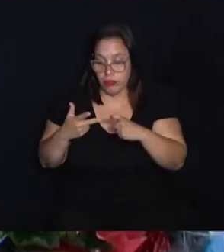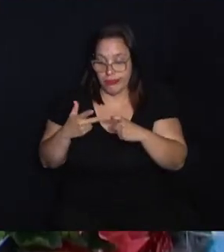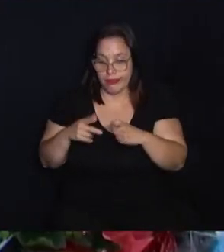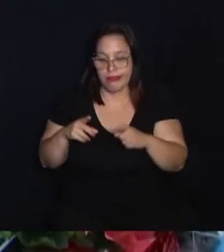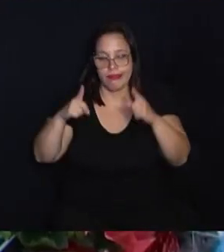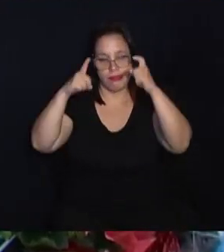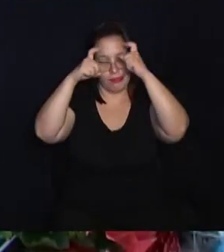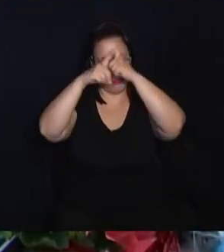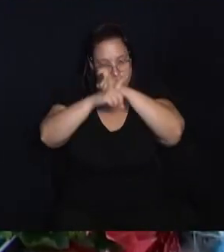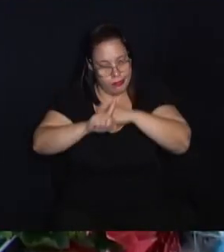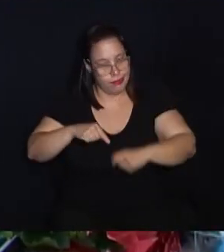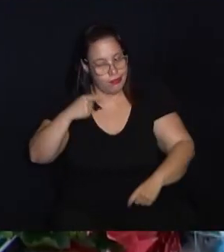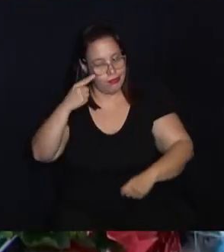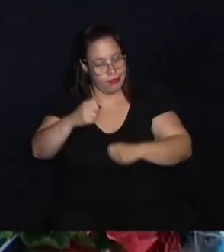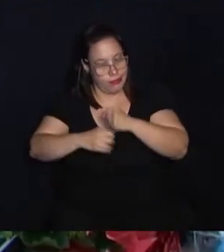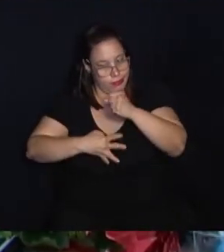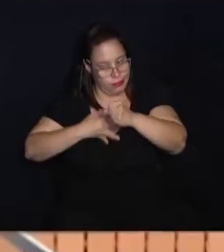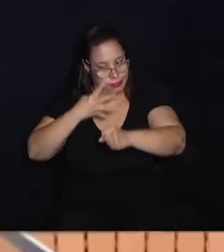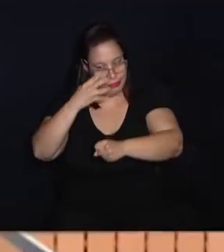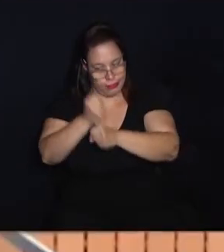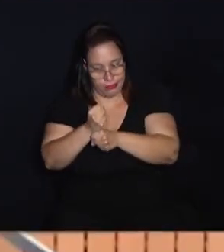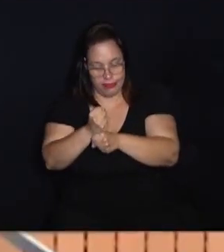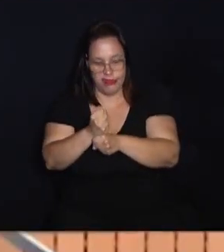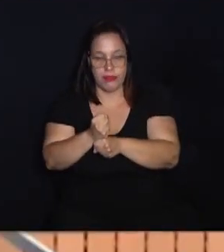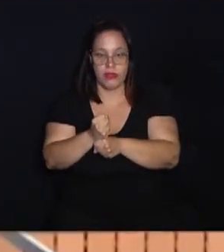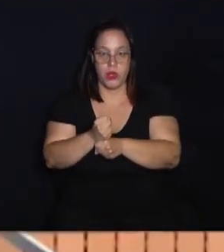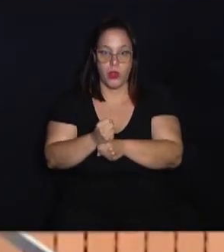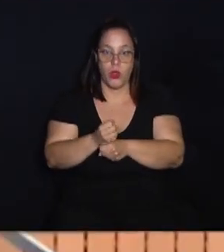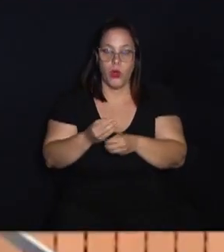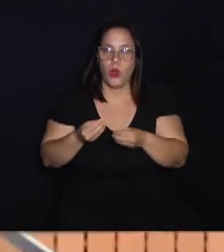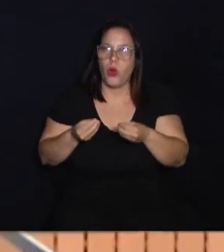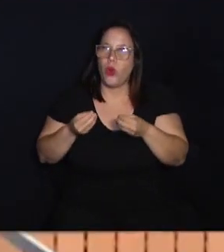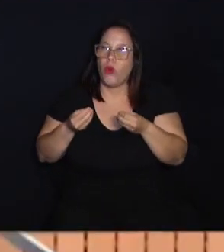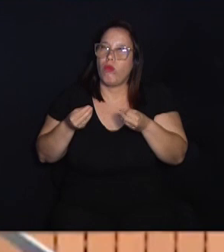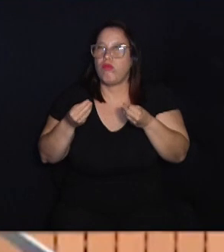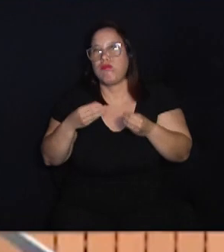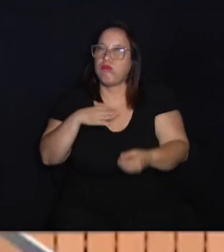desafios para os próximos 4 anos. Uma cidade que